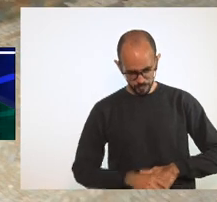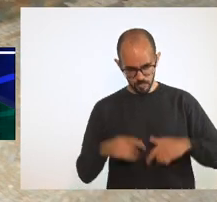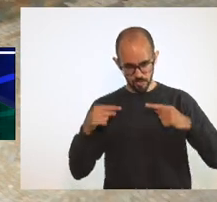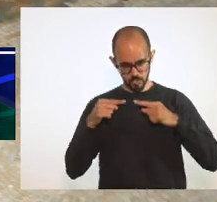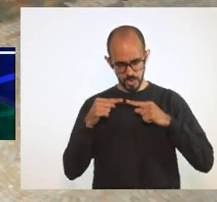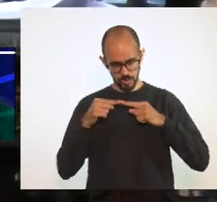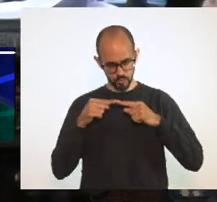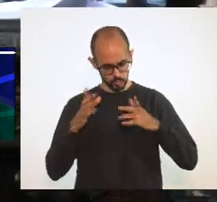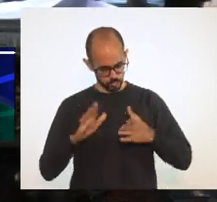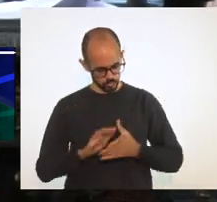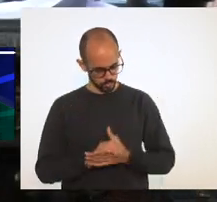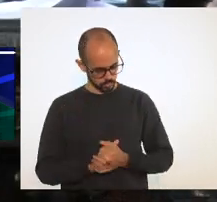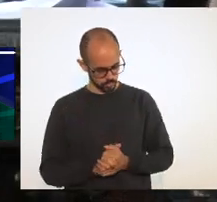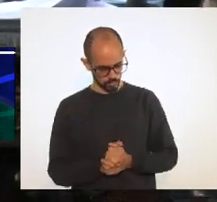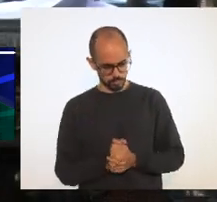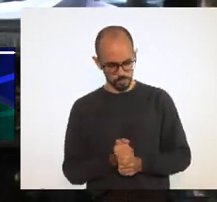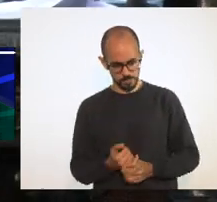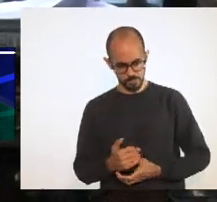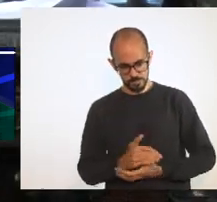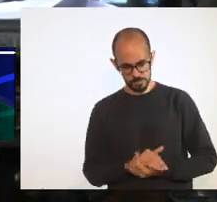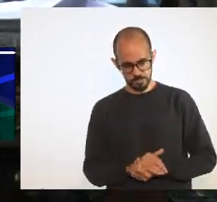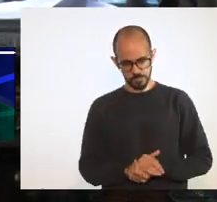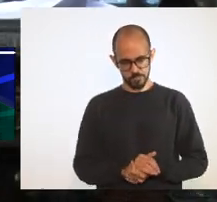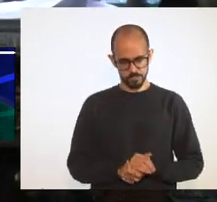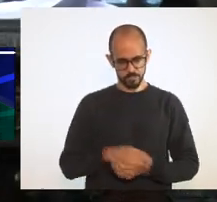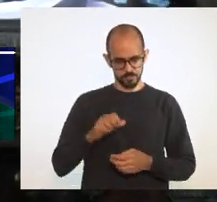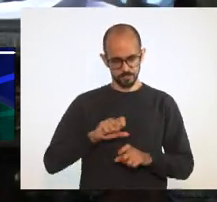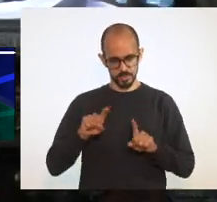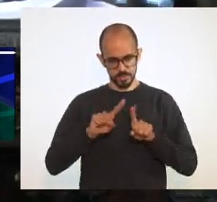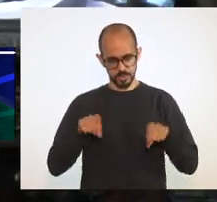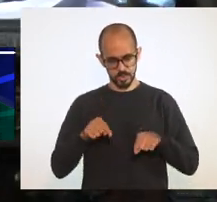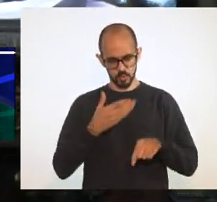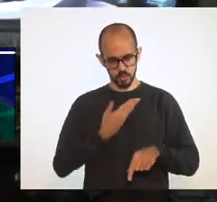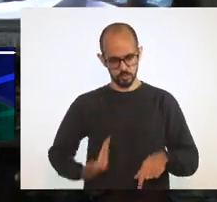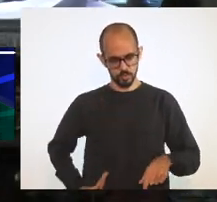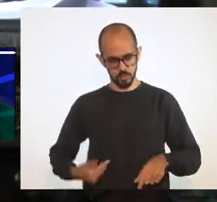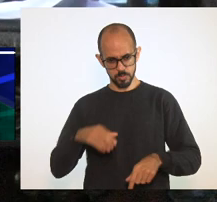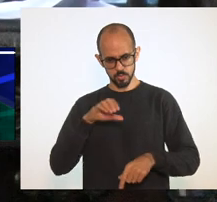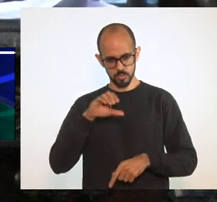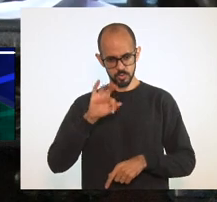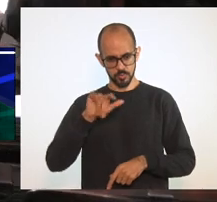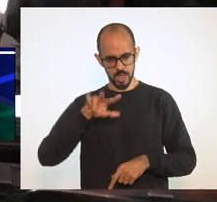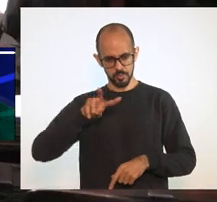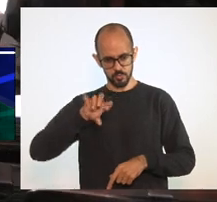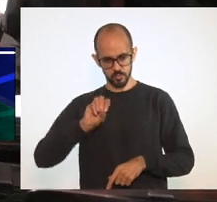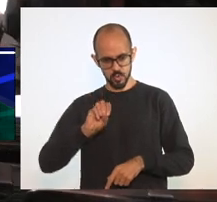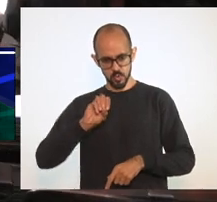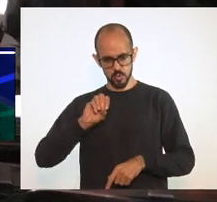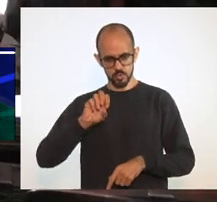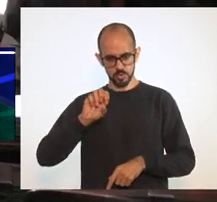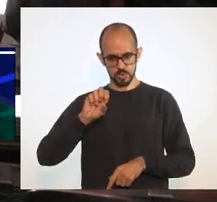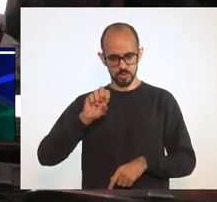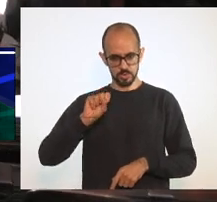Favorável, presidente. Servidores públicos, deputado Flávio Serafini.